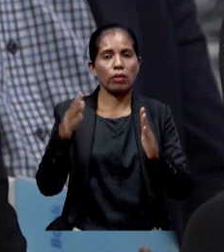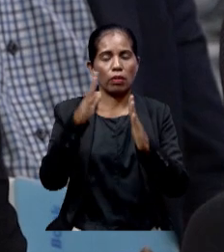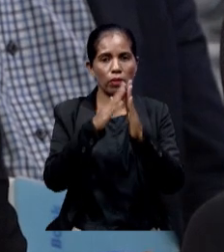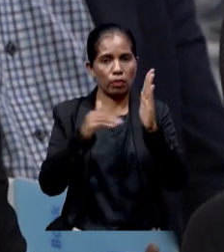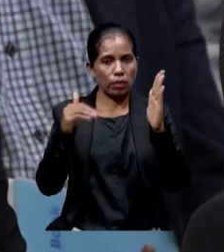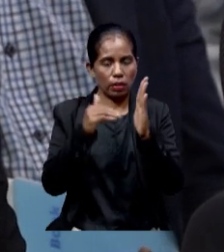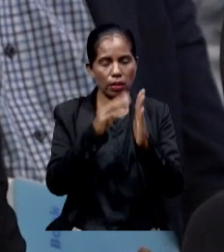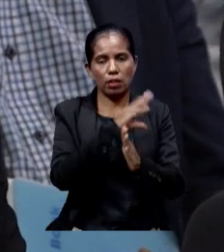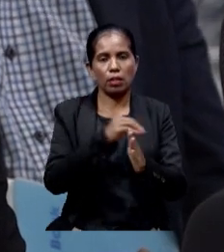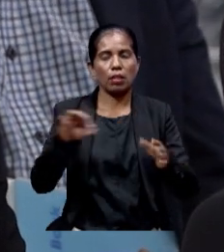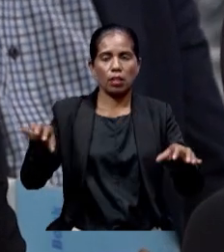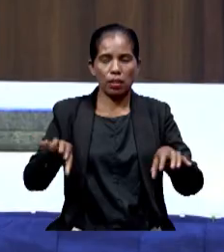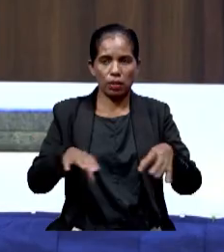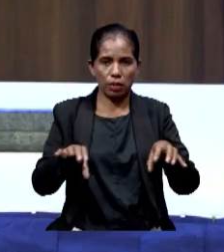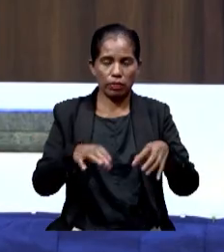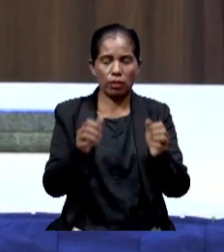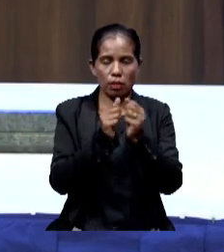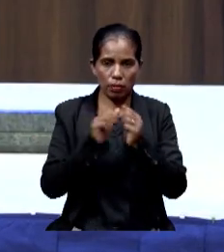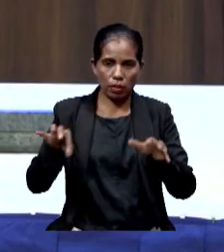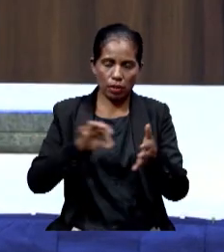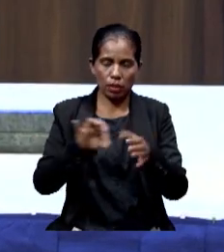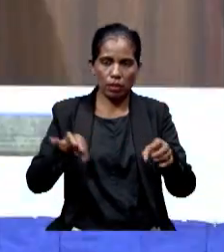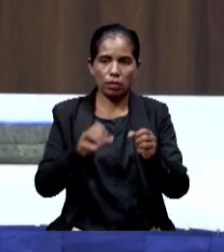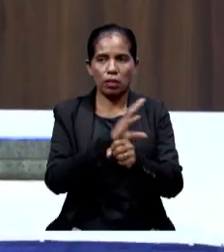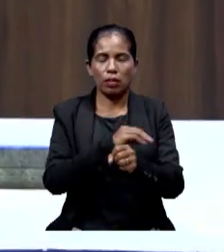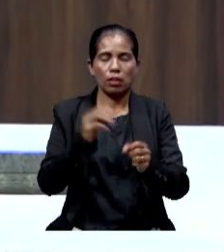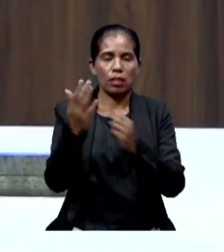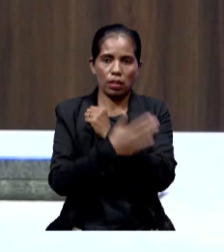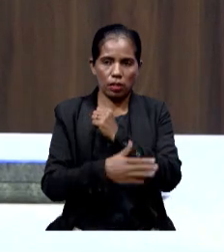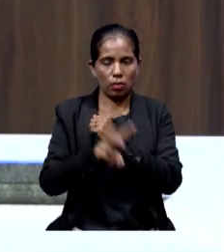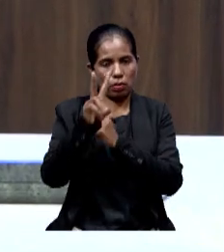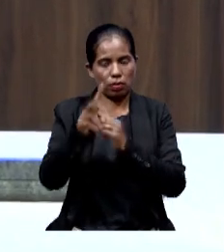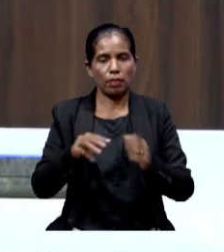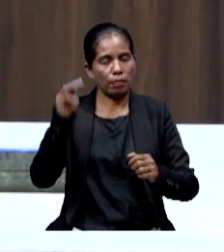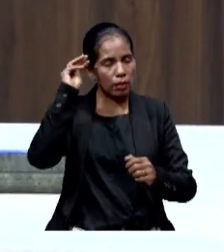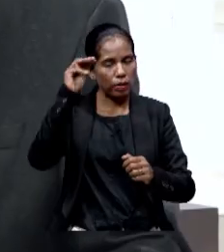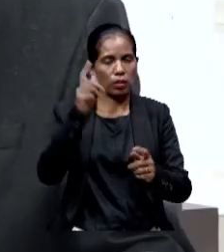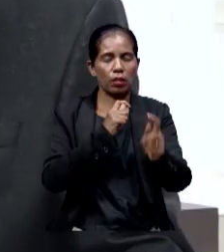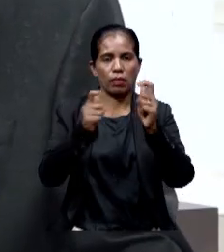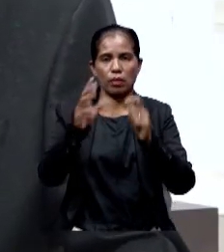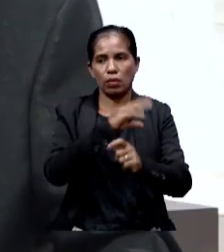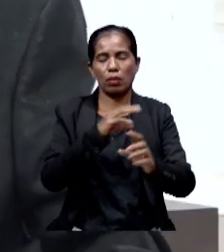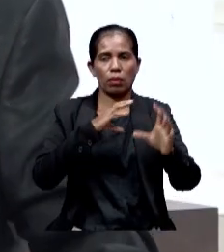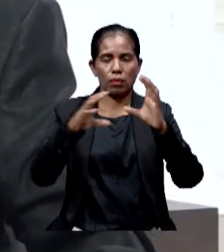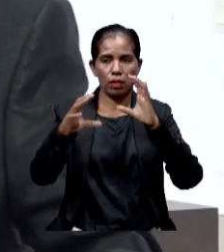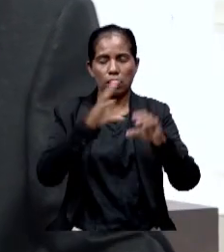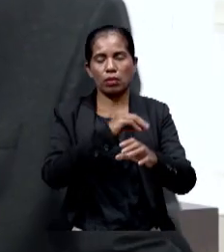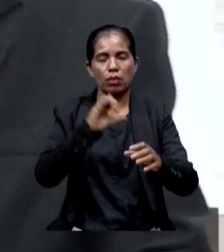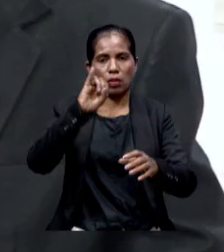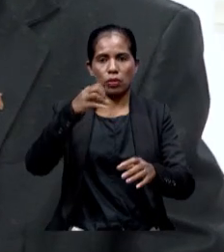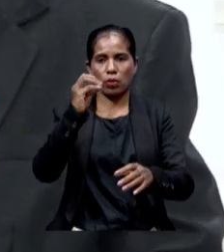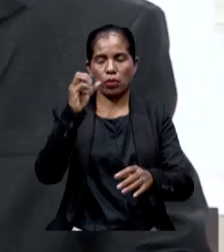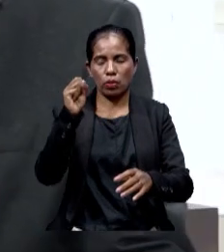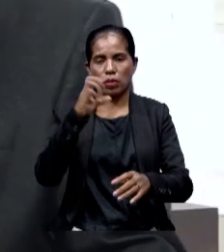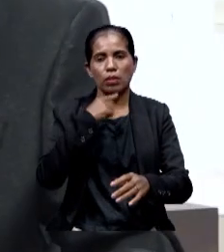assinam acordo com de assegura conectividade aérea entre a nação Groenem. O ministro do transporte na comunicação José Agustin da Silva explica